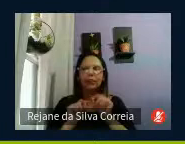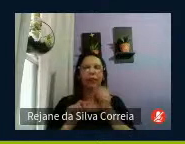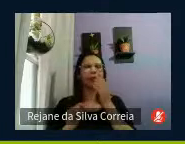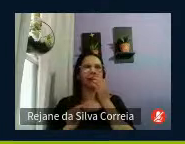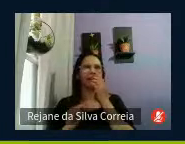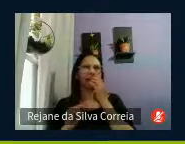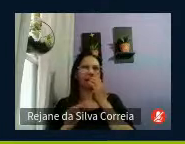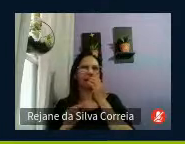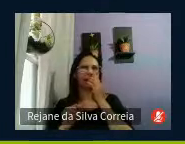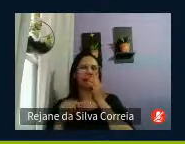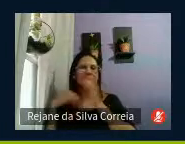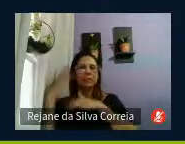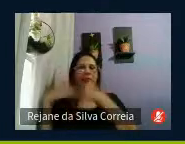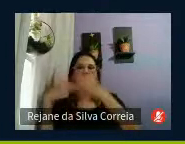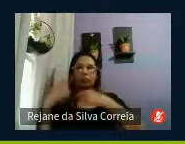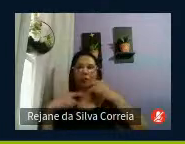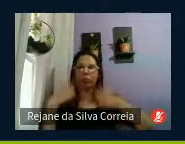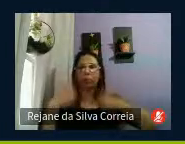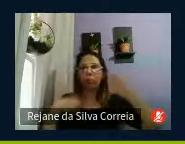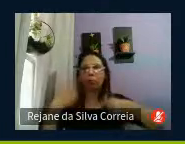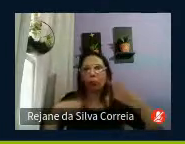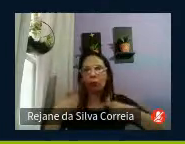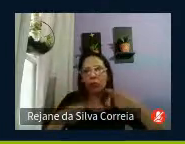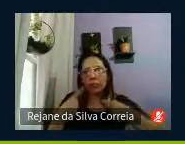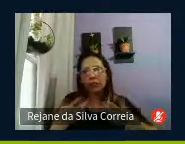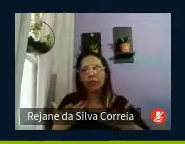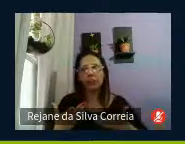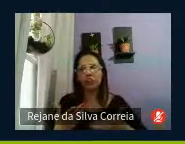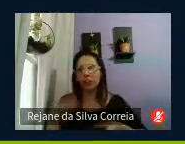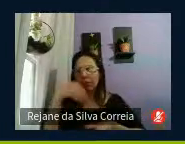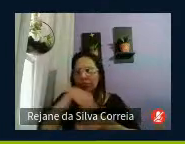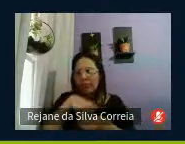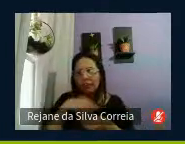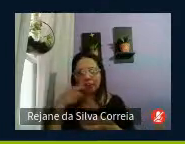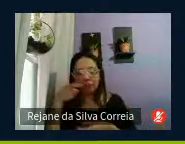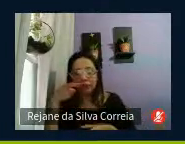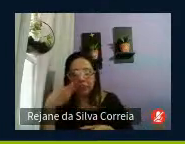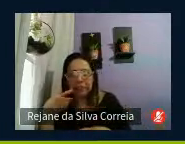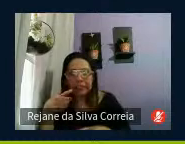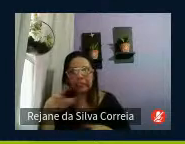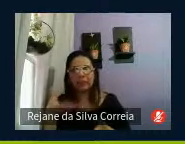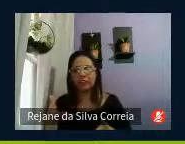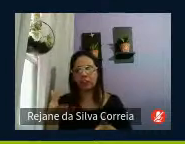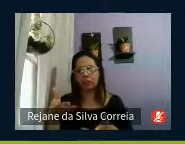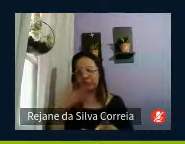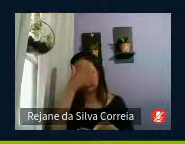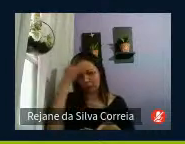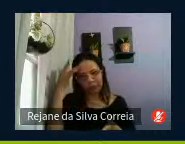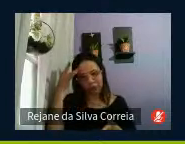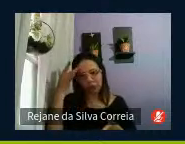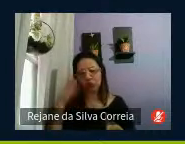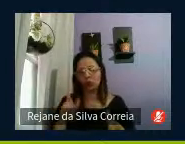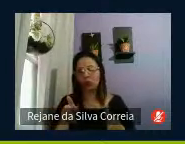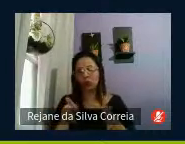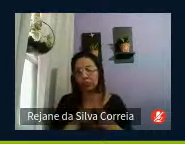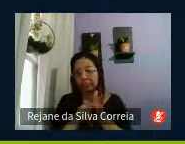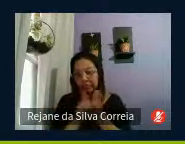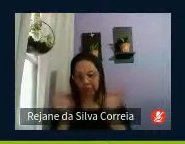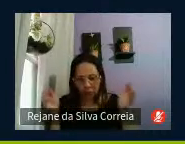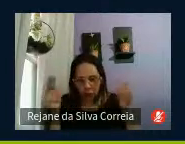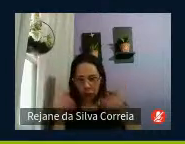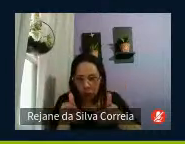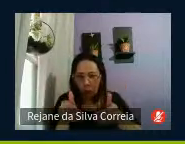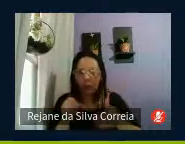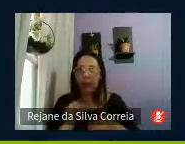desenvolver políticas inclusivas no campus, visando o atendimento dos estudantes com necessidades específicas. Esse era o nome